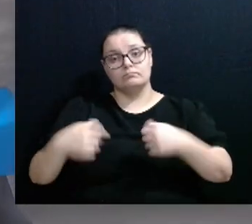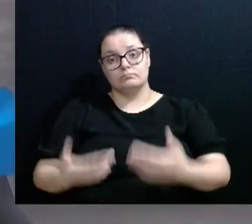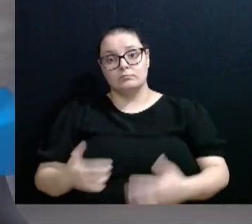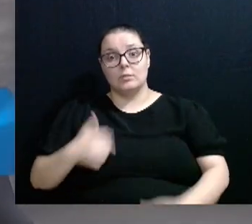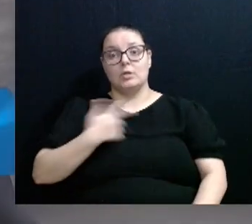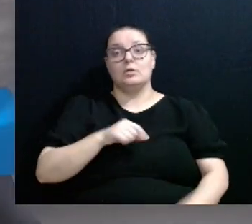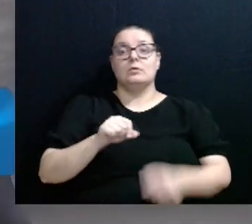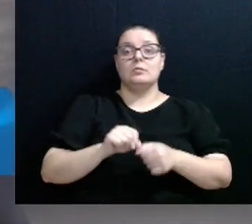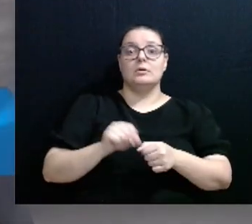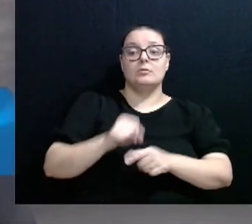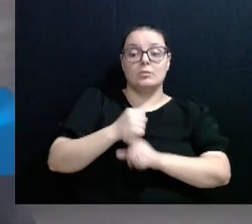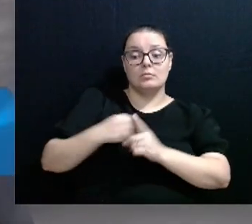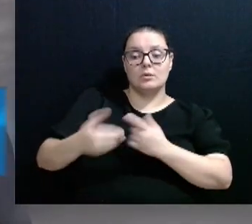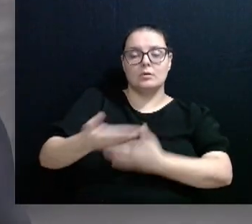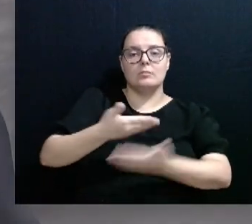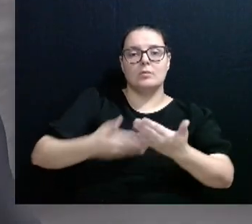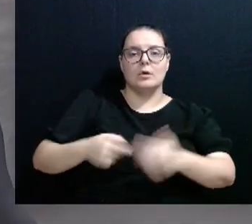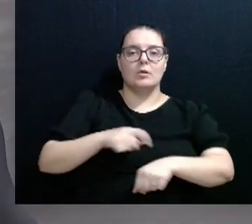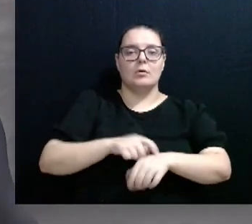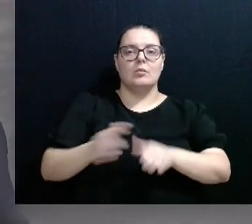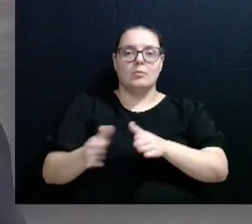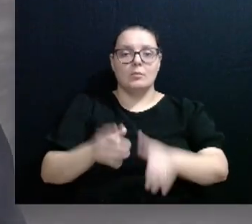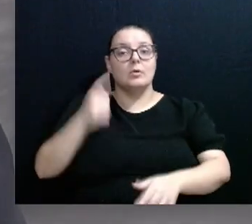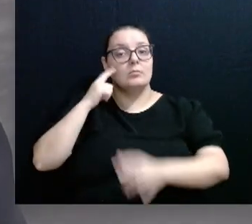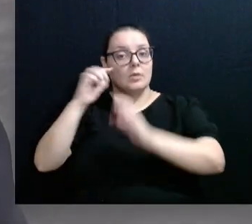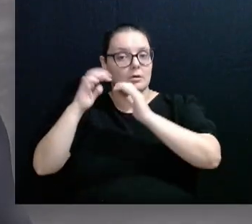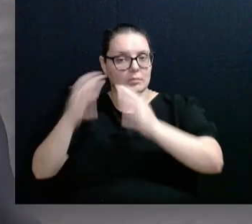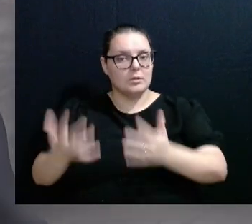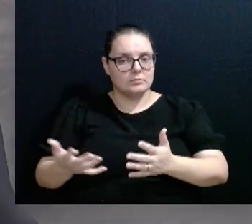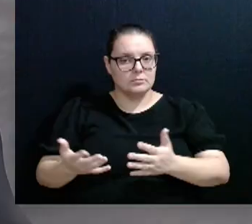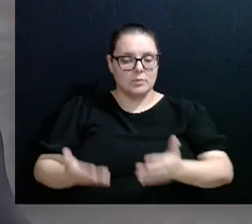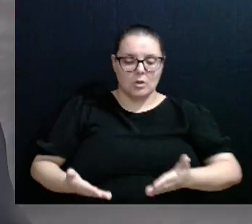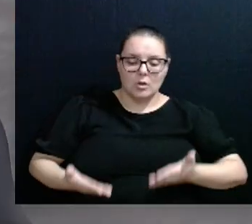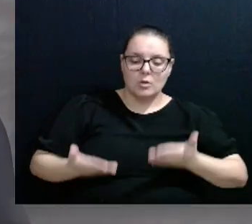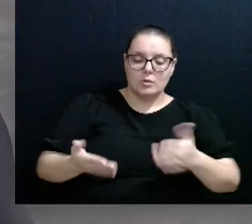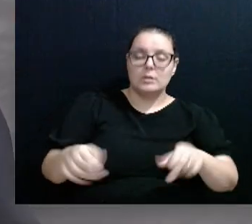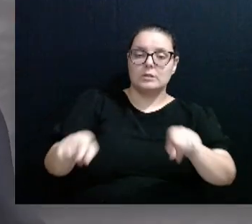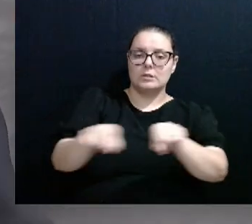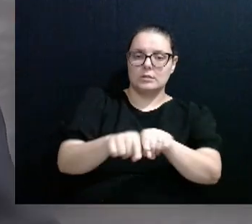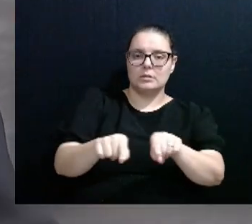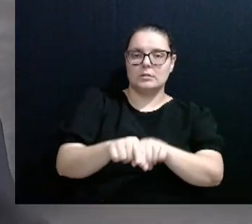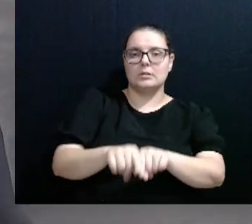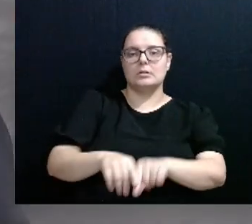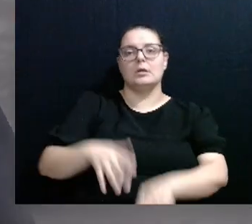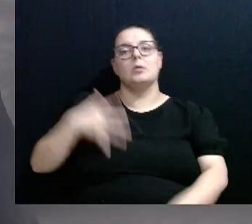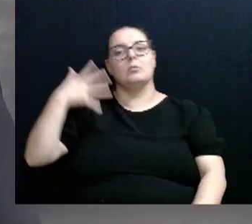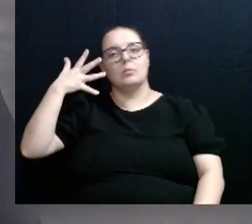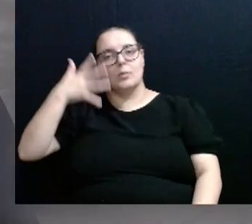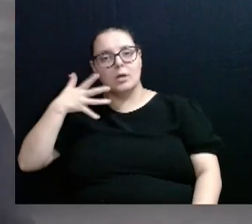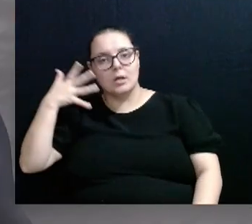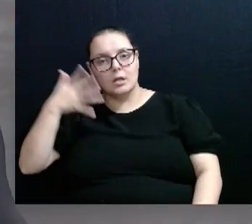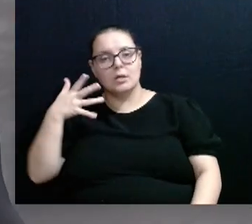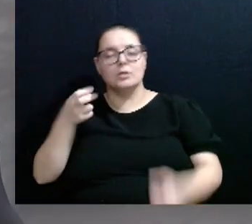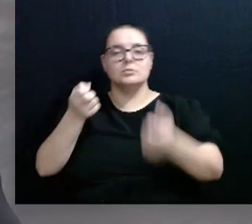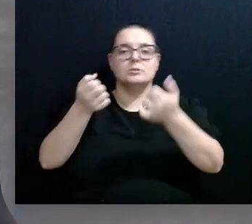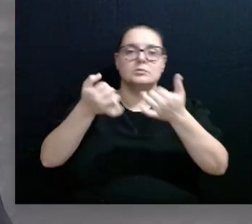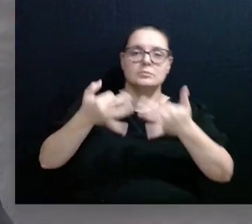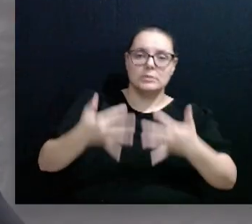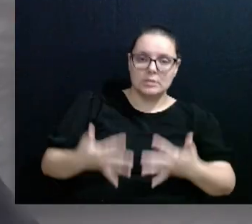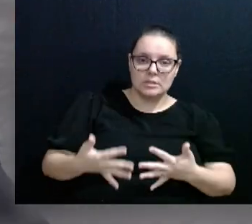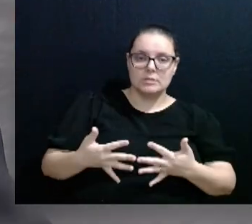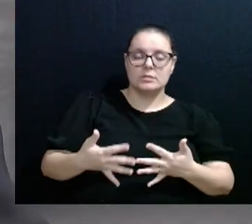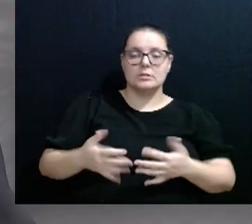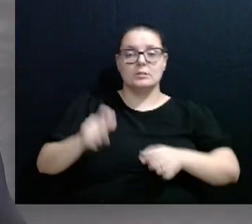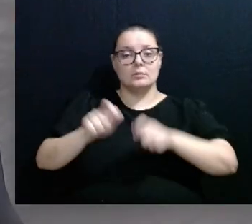sociedade tenha um momento para refletir sobre isso. Oferecer, inclusive, palestras, orientações, né, para as pessoas